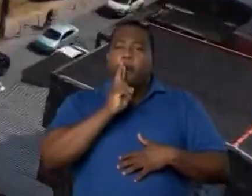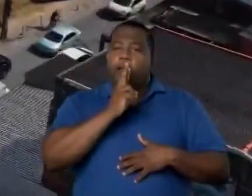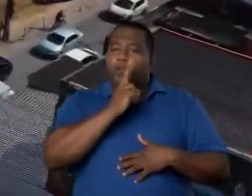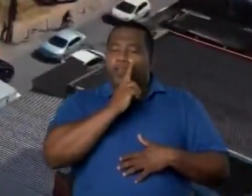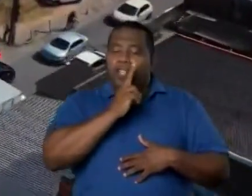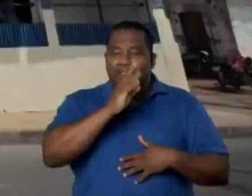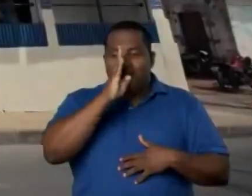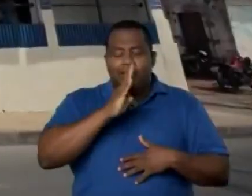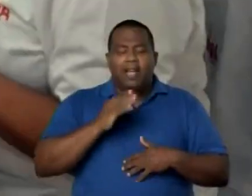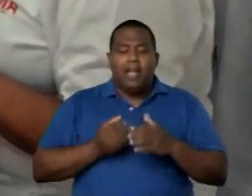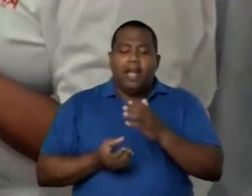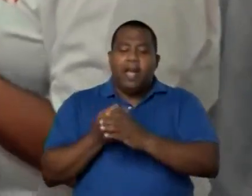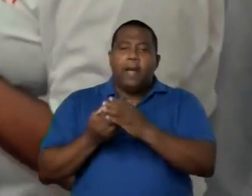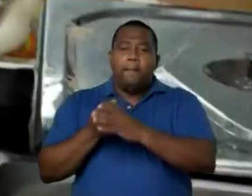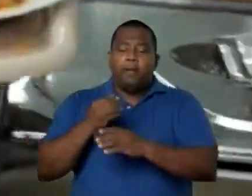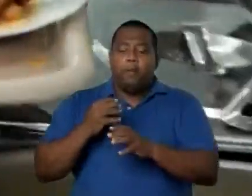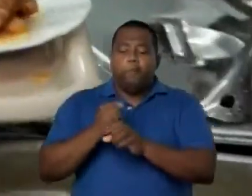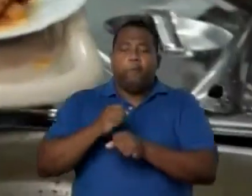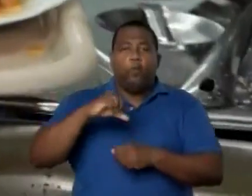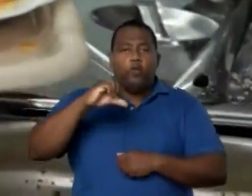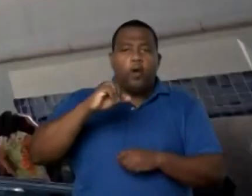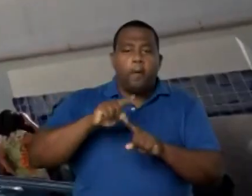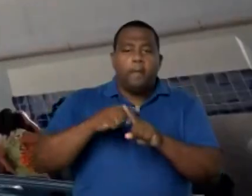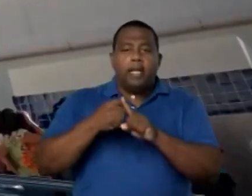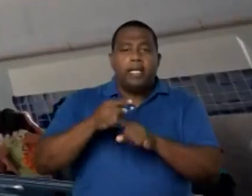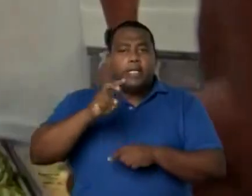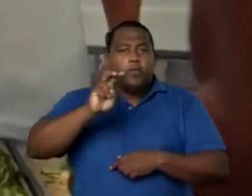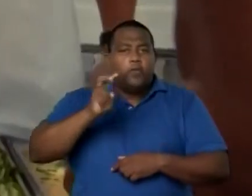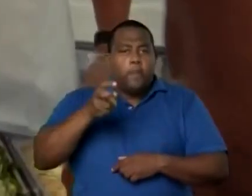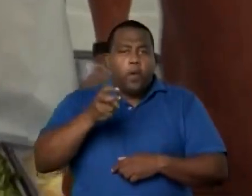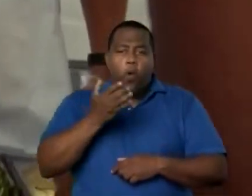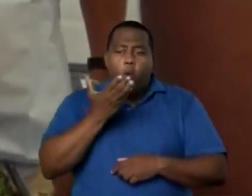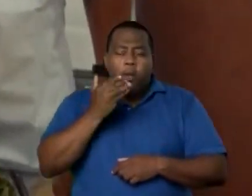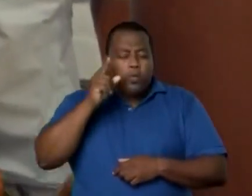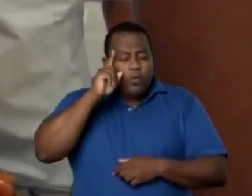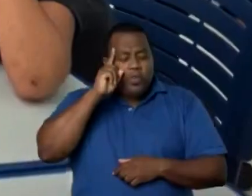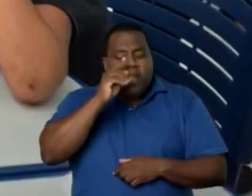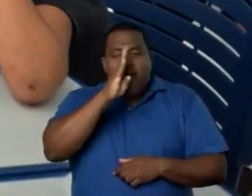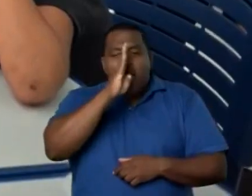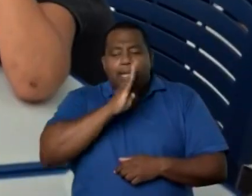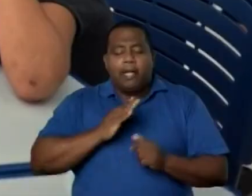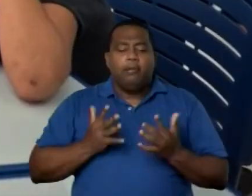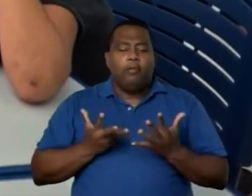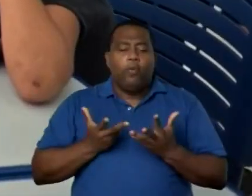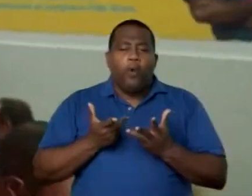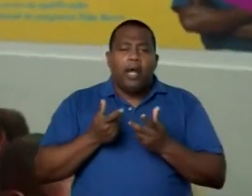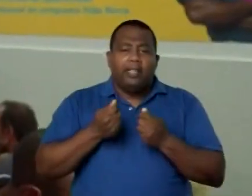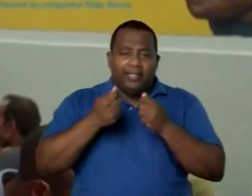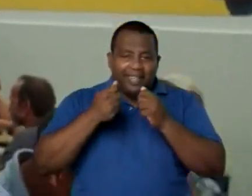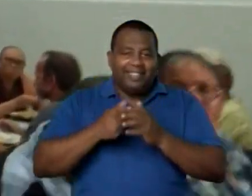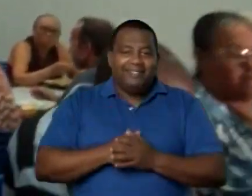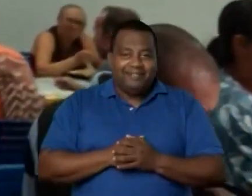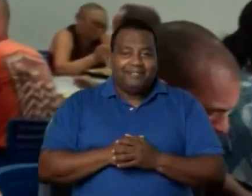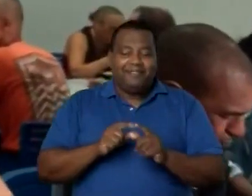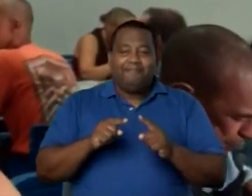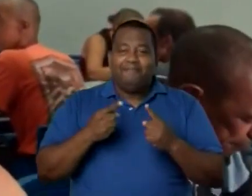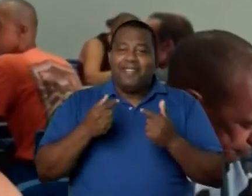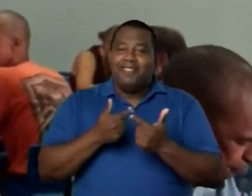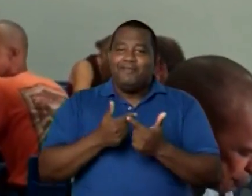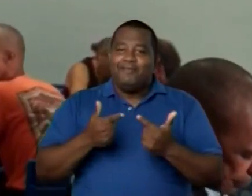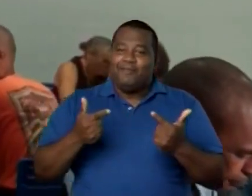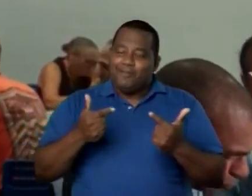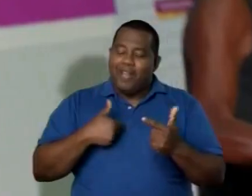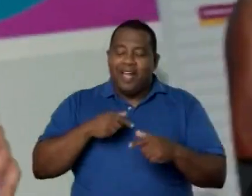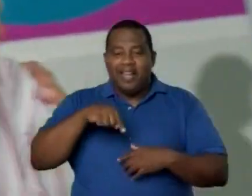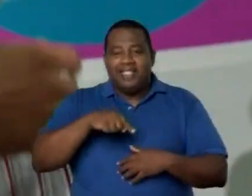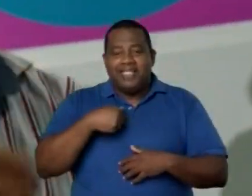restaurantes populares. Abrimos 9, são mais de 5 mil refeições por dia, comida de graça e de qualidade. Saúde, há muitos